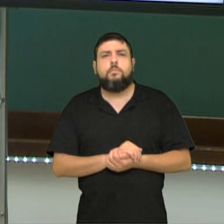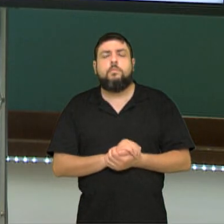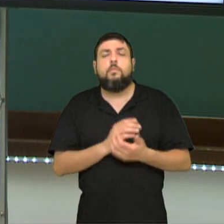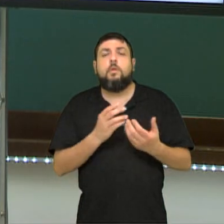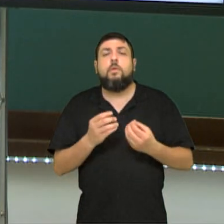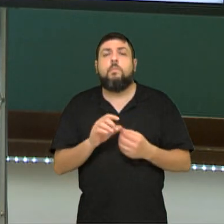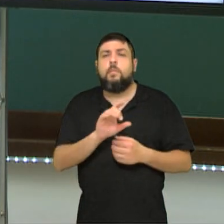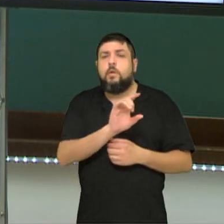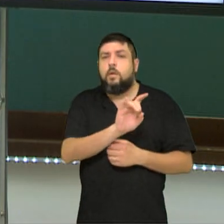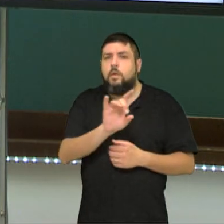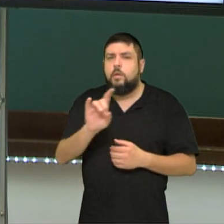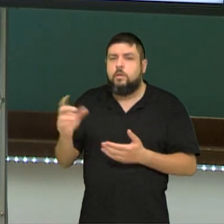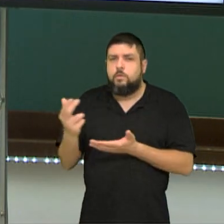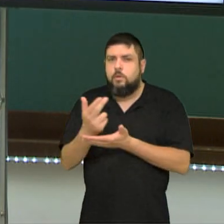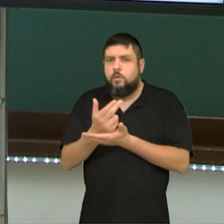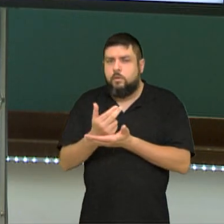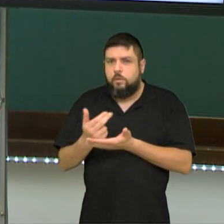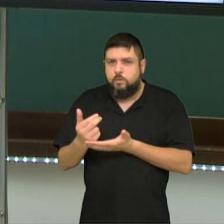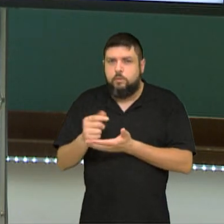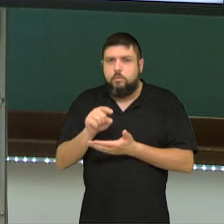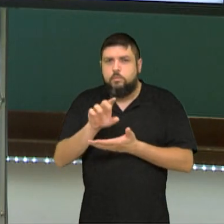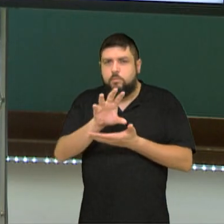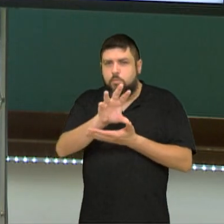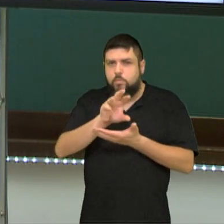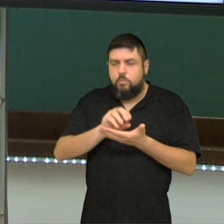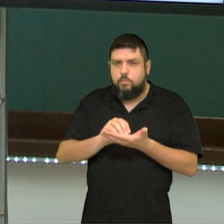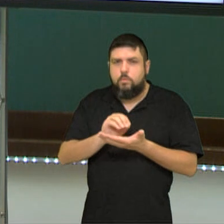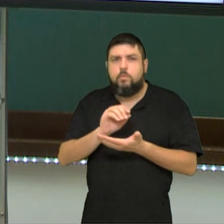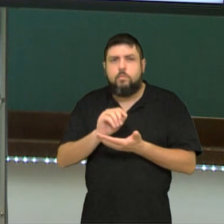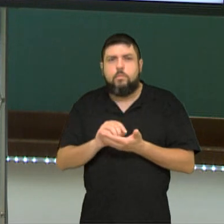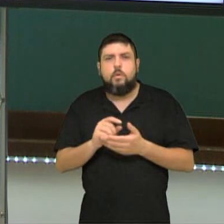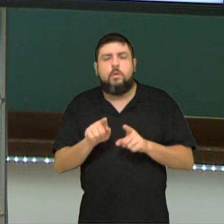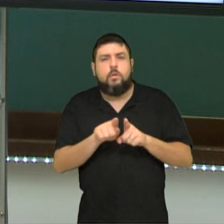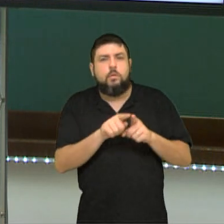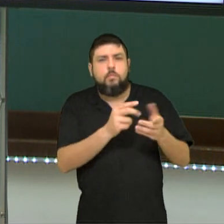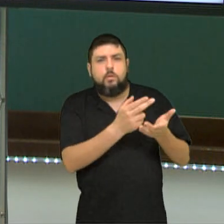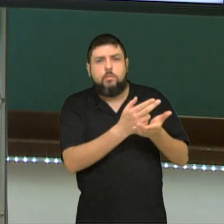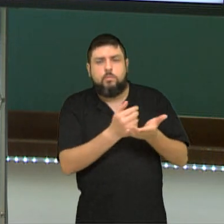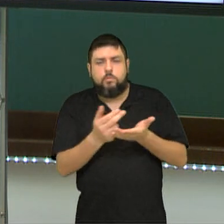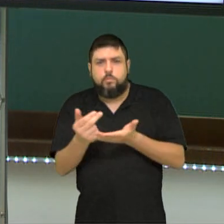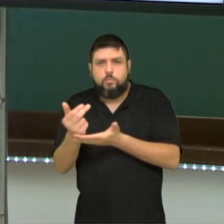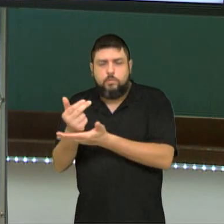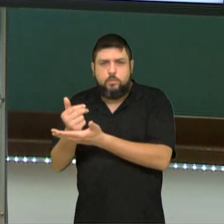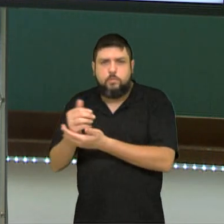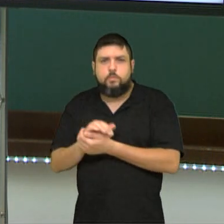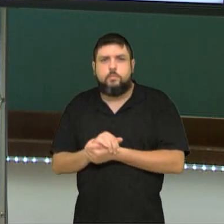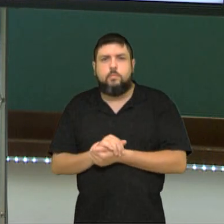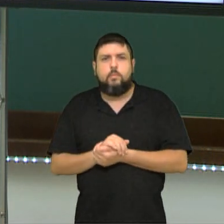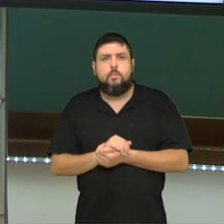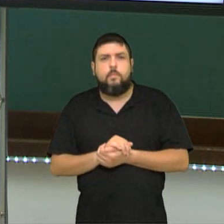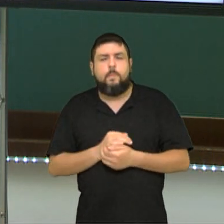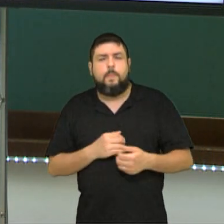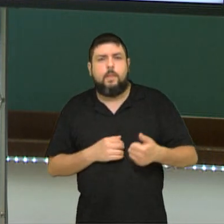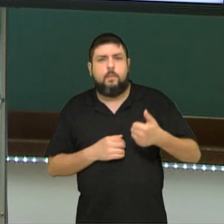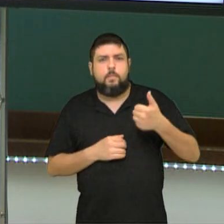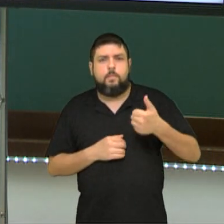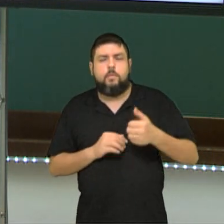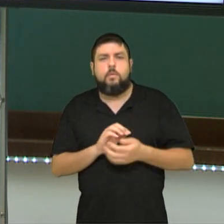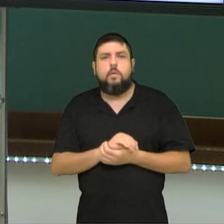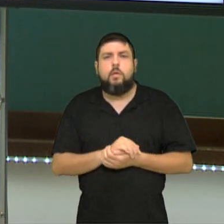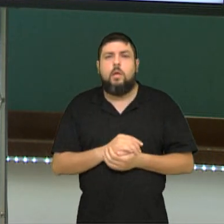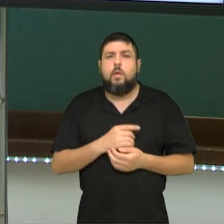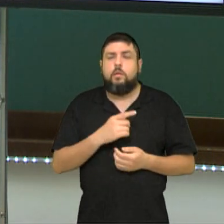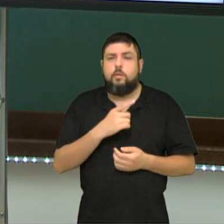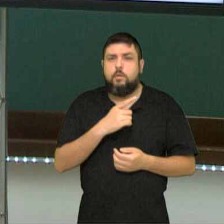de cada uma das figuras. Então, copie o enunciado e as três figuras aí com as suas medidas. Aqui eu tenho uma figura de 1, 2,